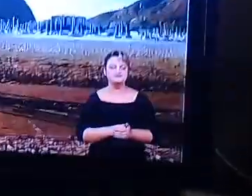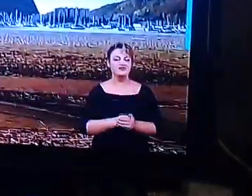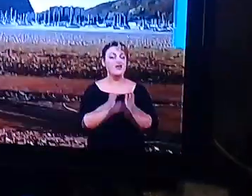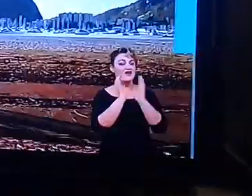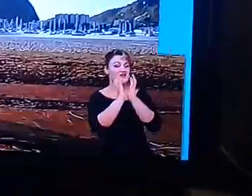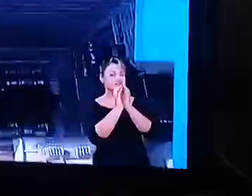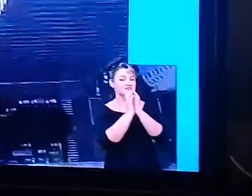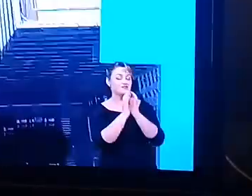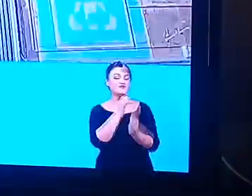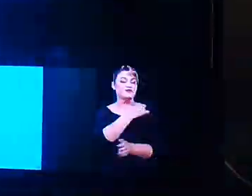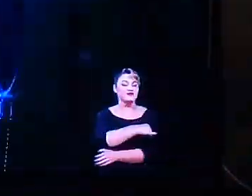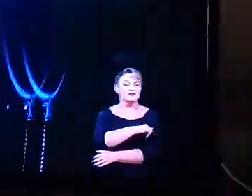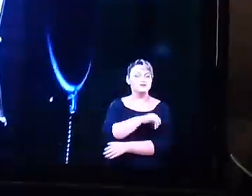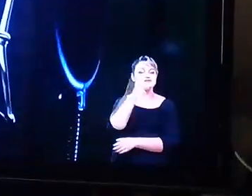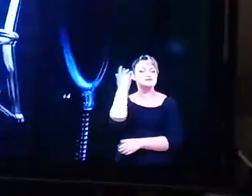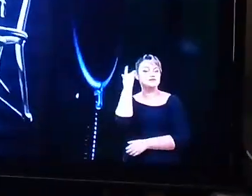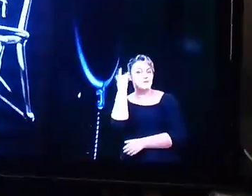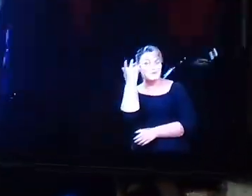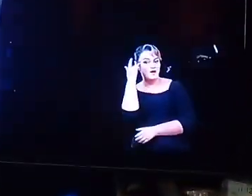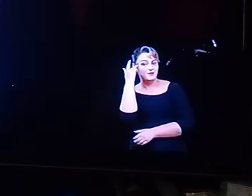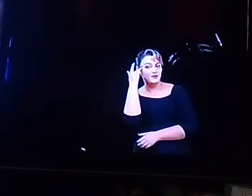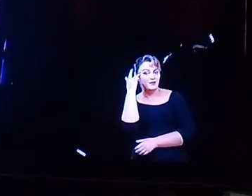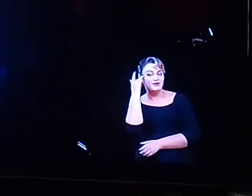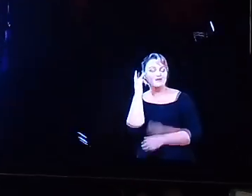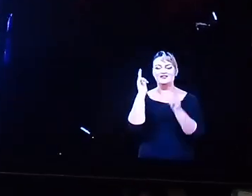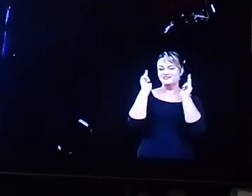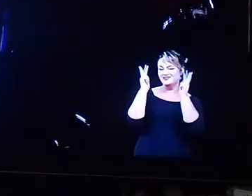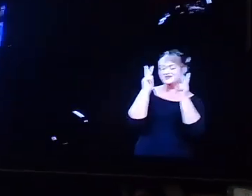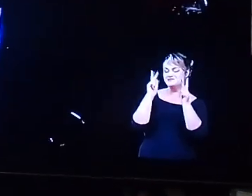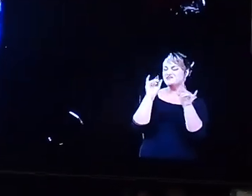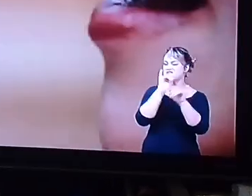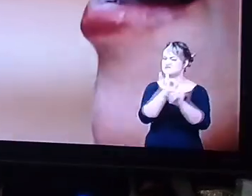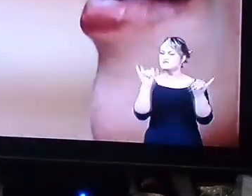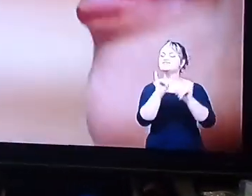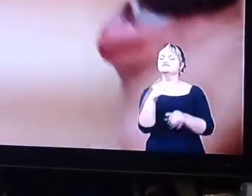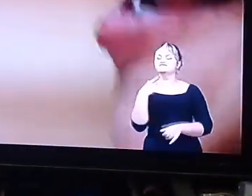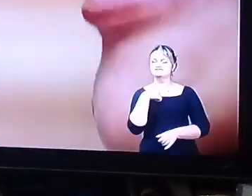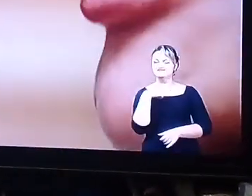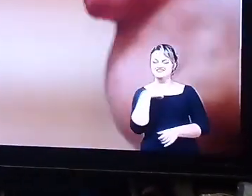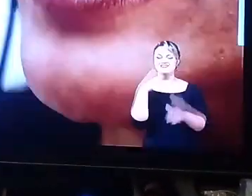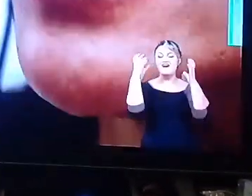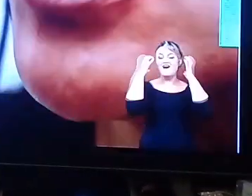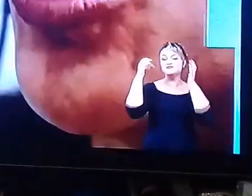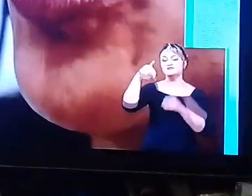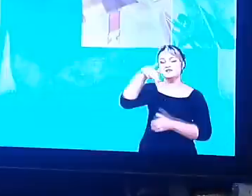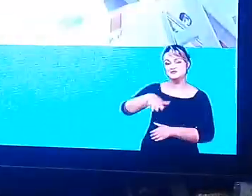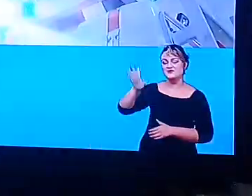É tudo um ciclo